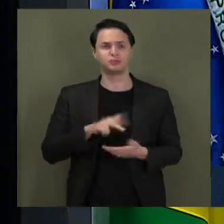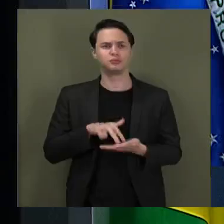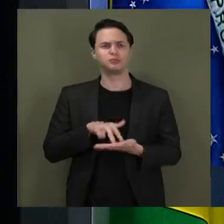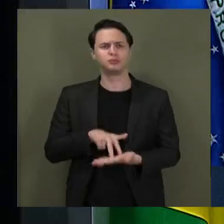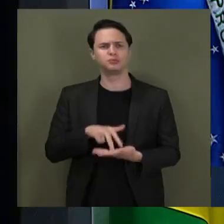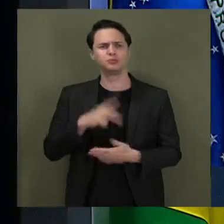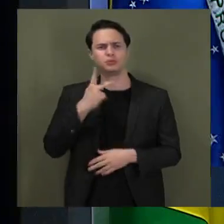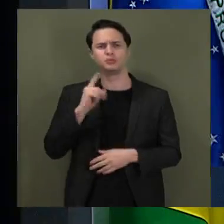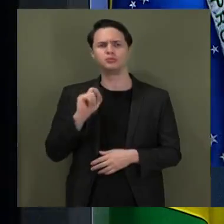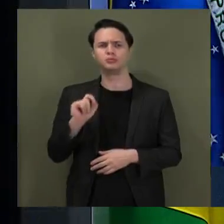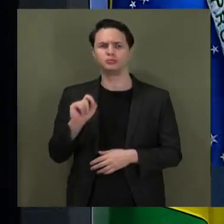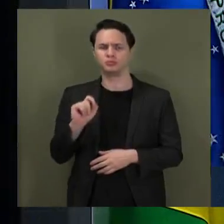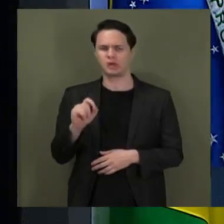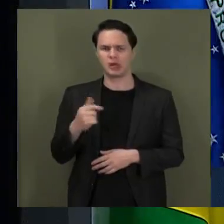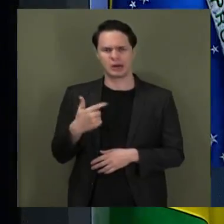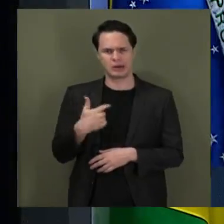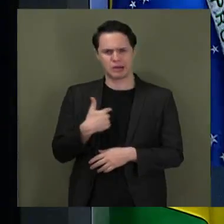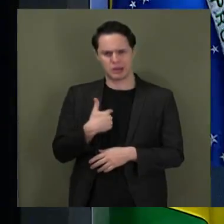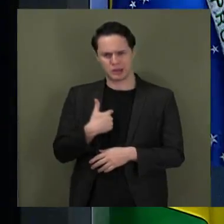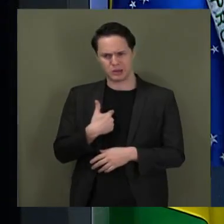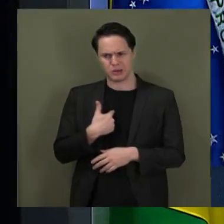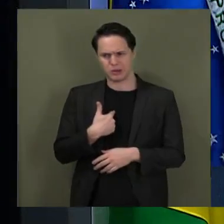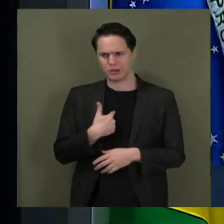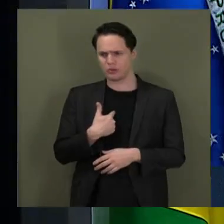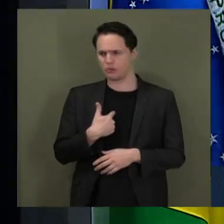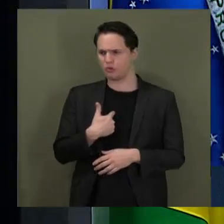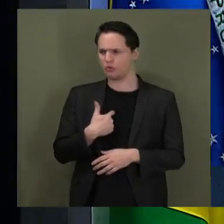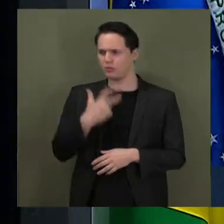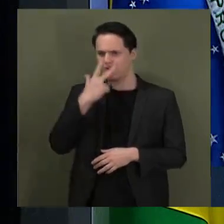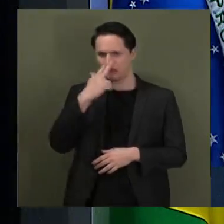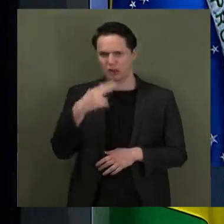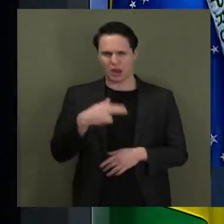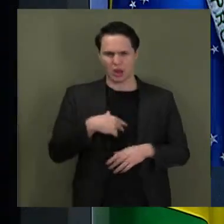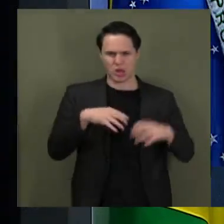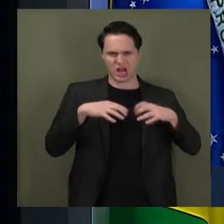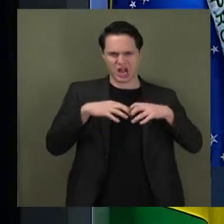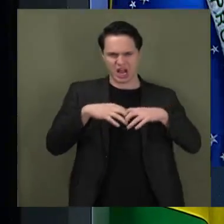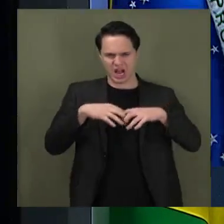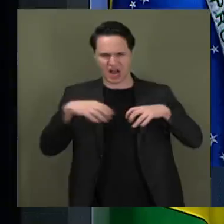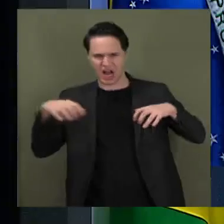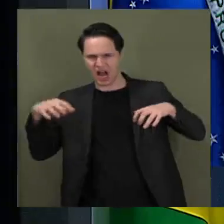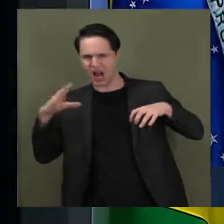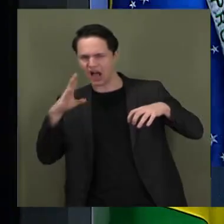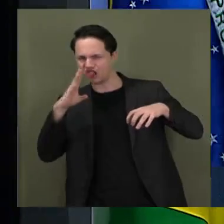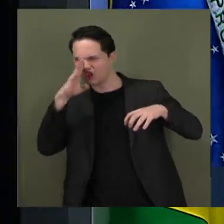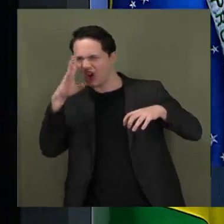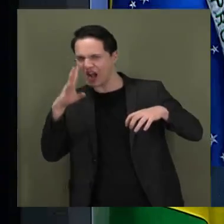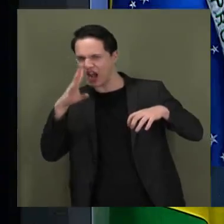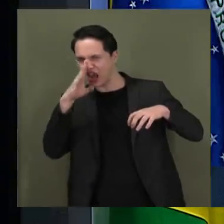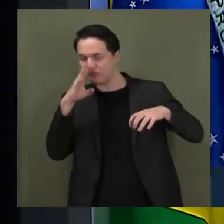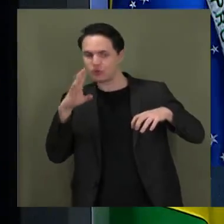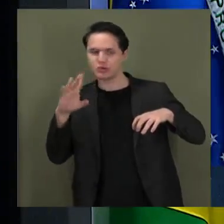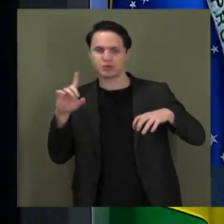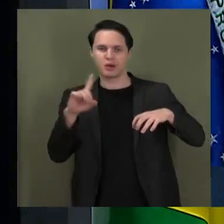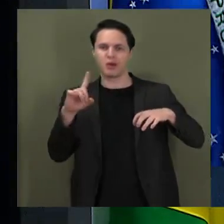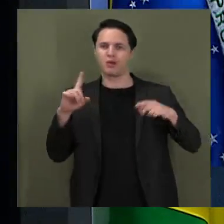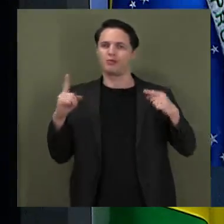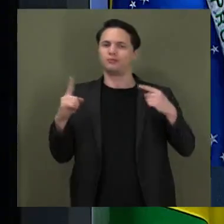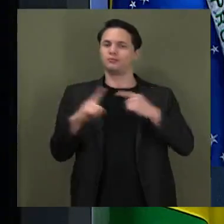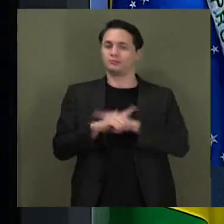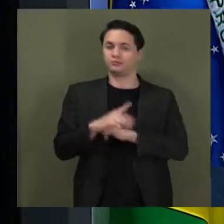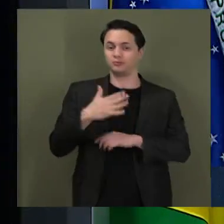disse, eu não sou afeito a radicalismos, muito pelo contrário. Inclusive tem um histórico